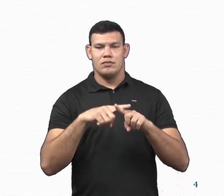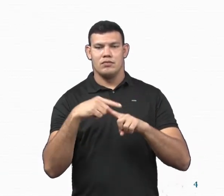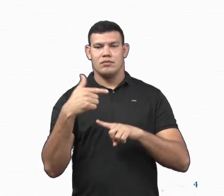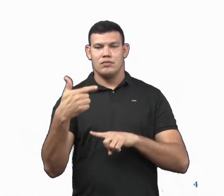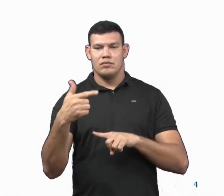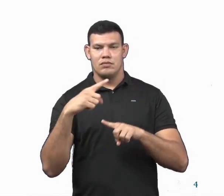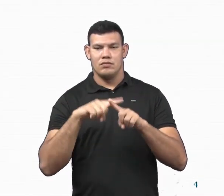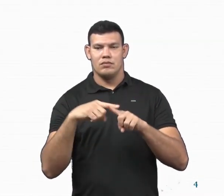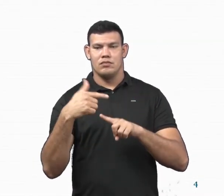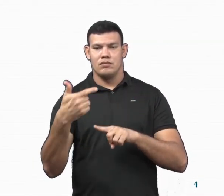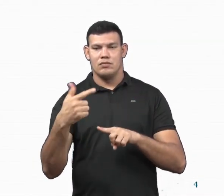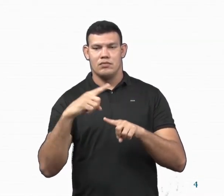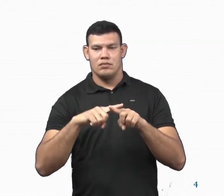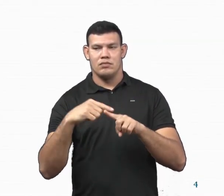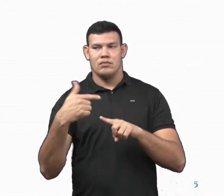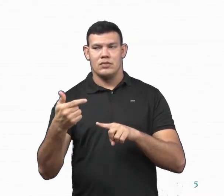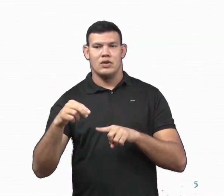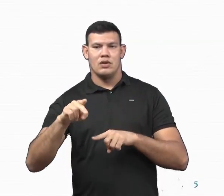32.